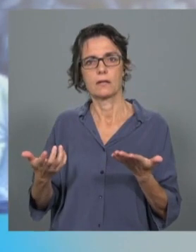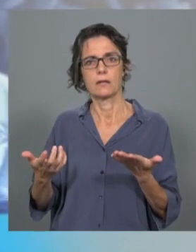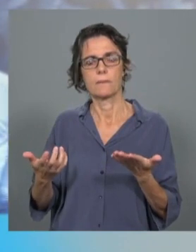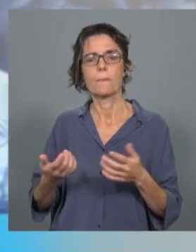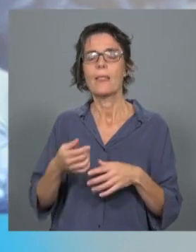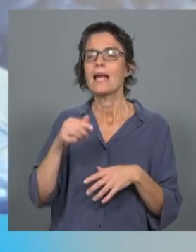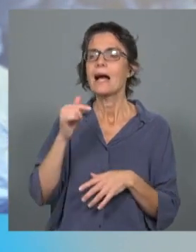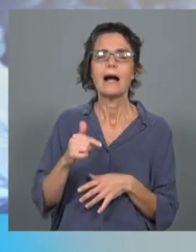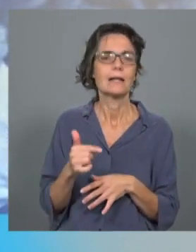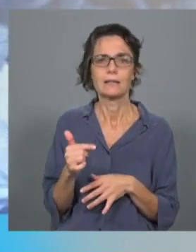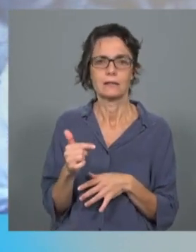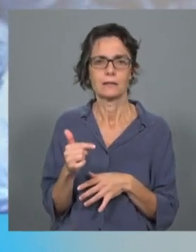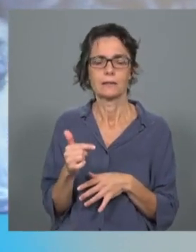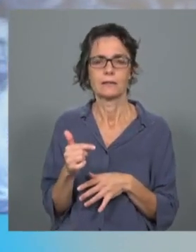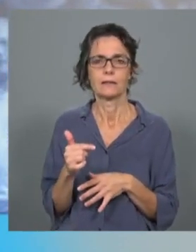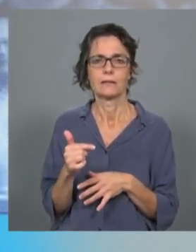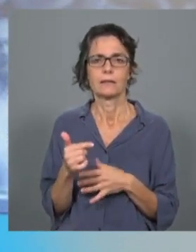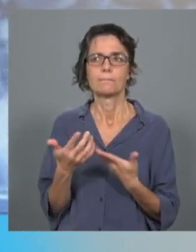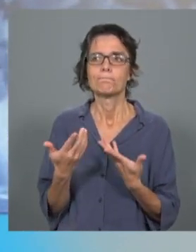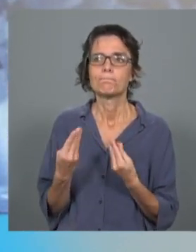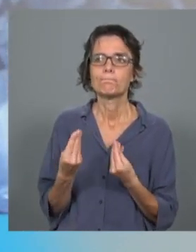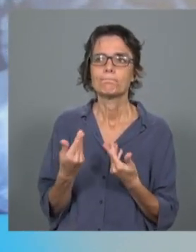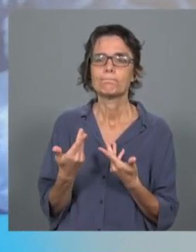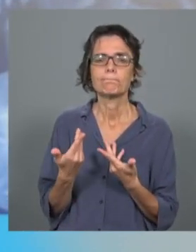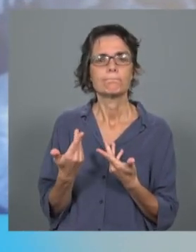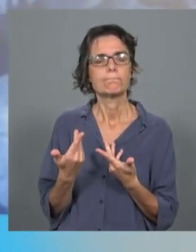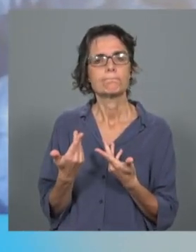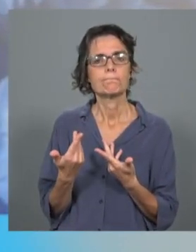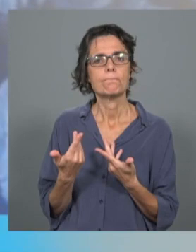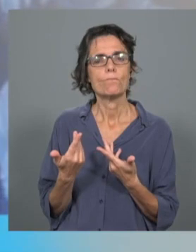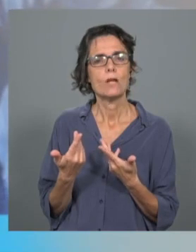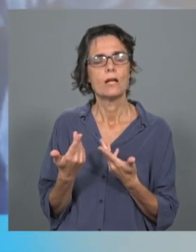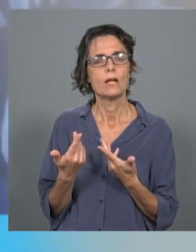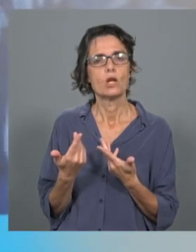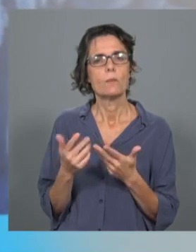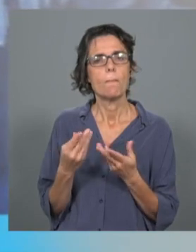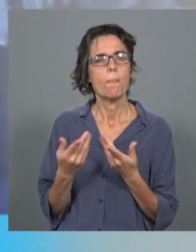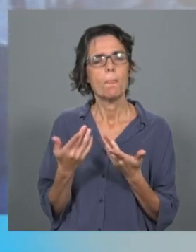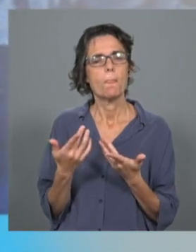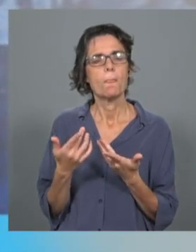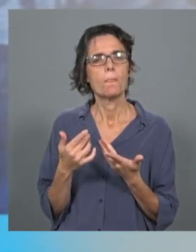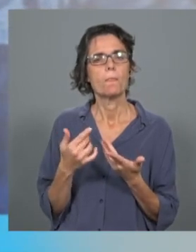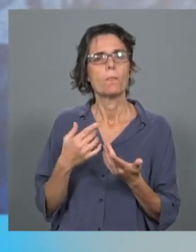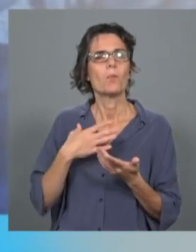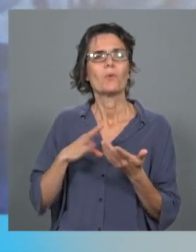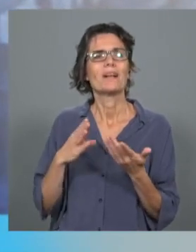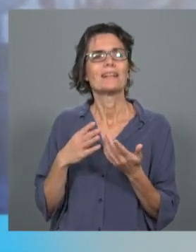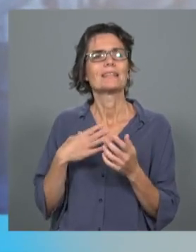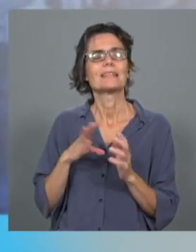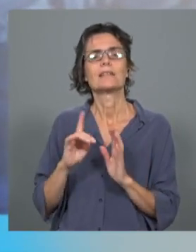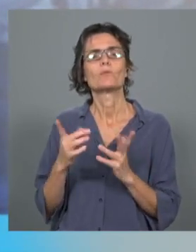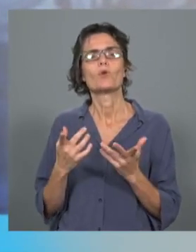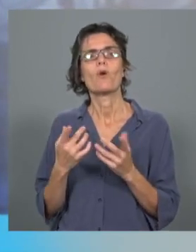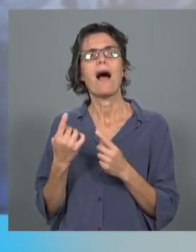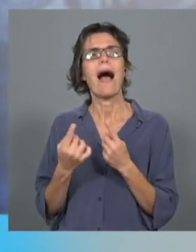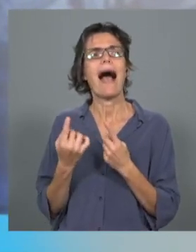de fazer, não está em causa aqui uma espécie de operação de cosmética. Não é para fazer